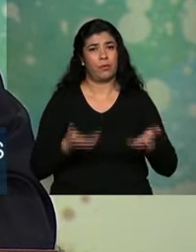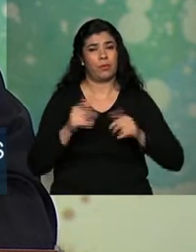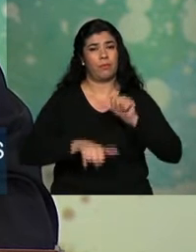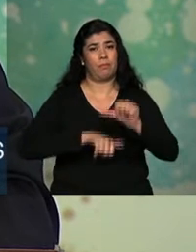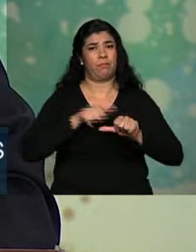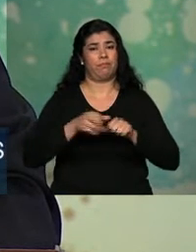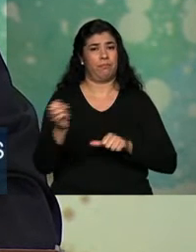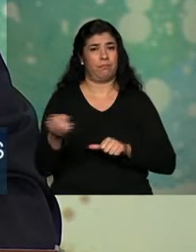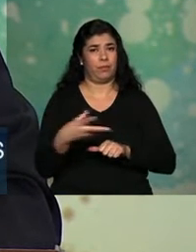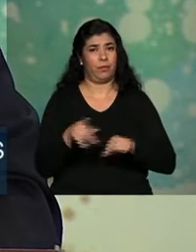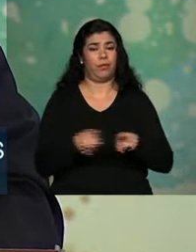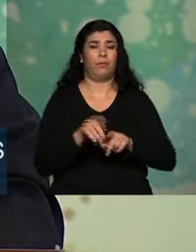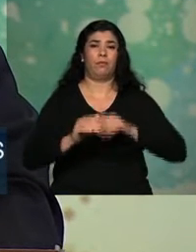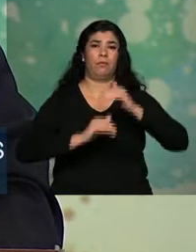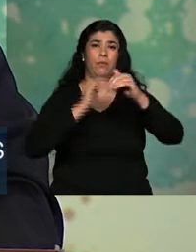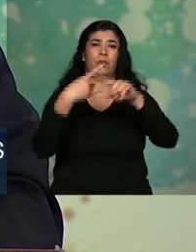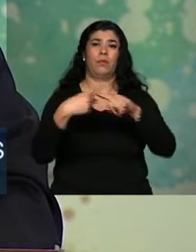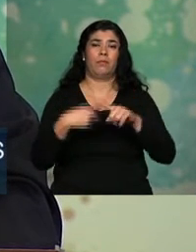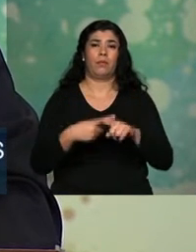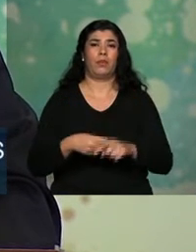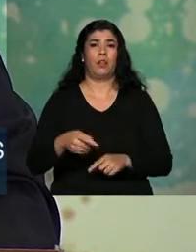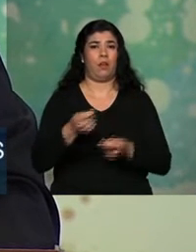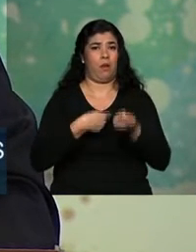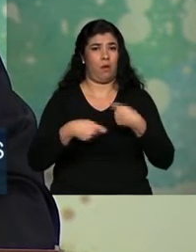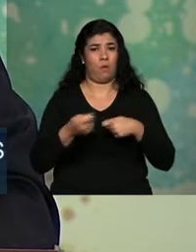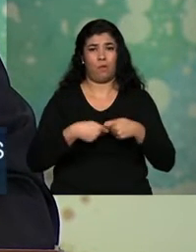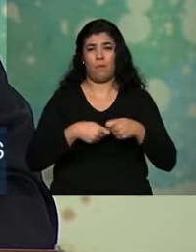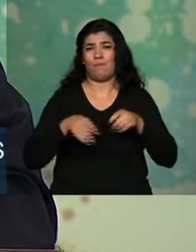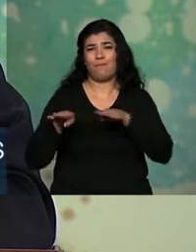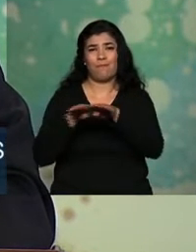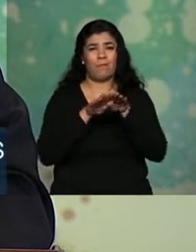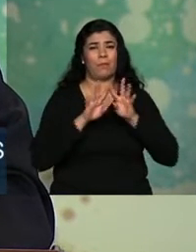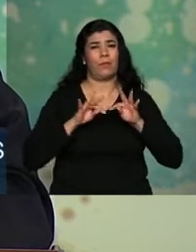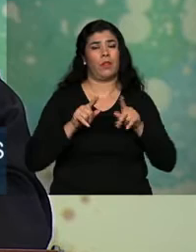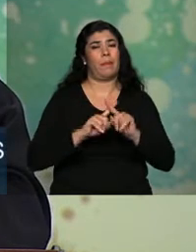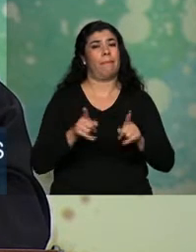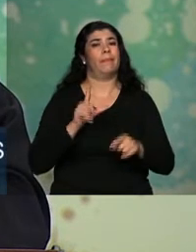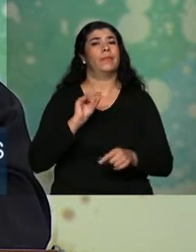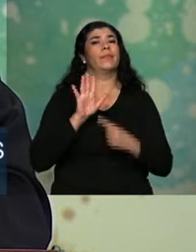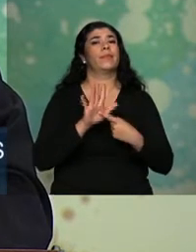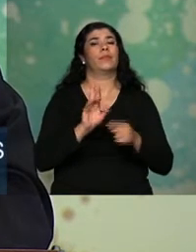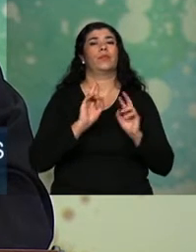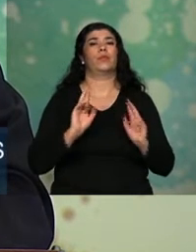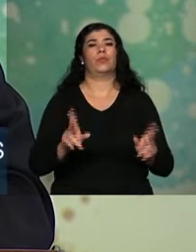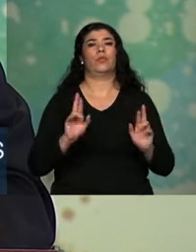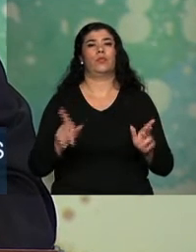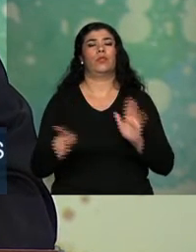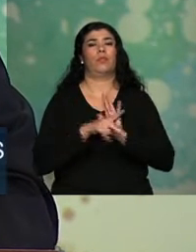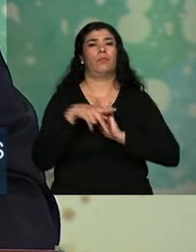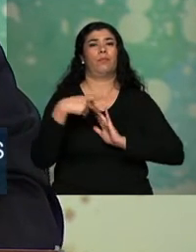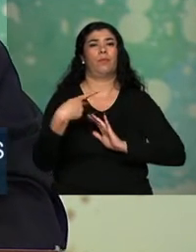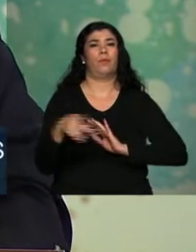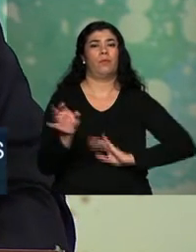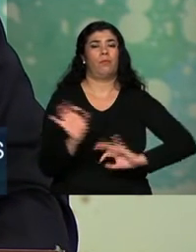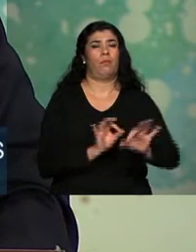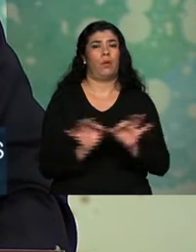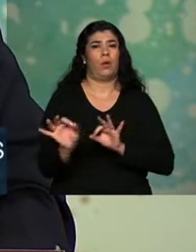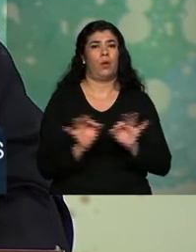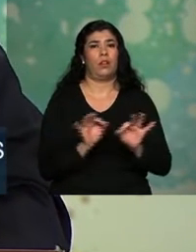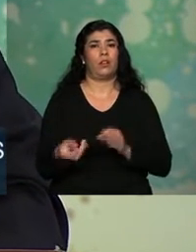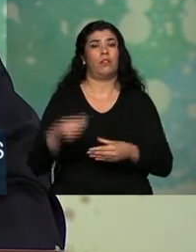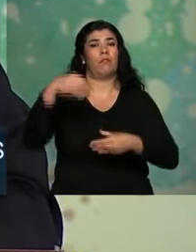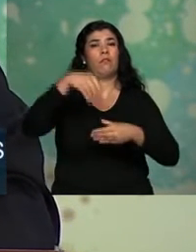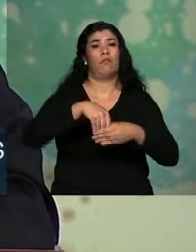a se desenvolver. Porque o cenário é igual para todos, mas o que faz a diferença é a gestão da porta para dentro